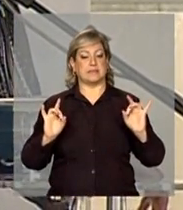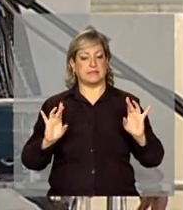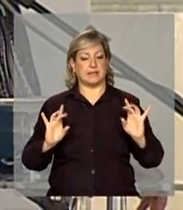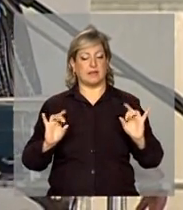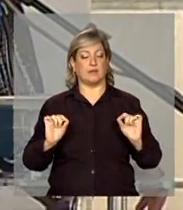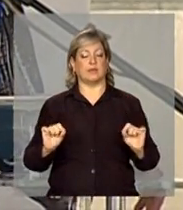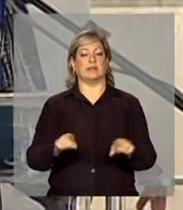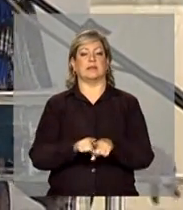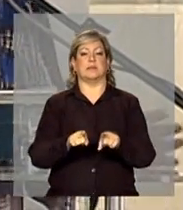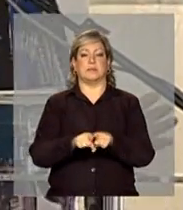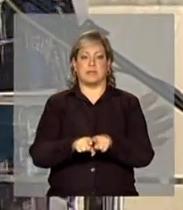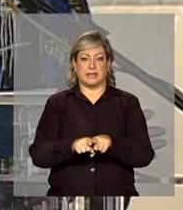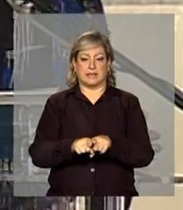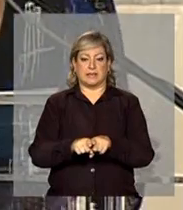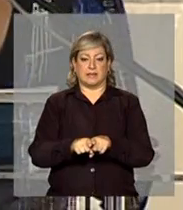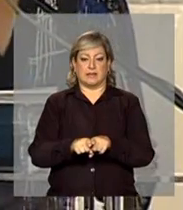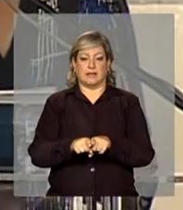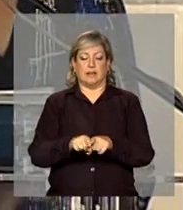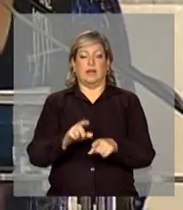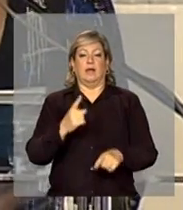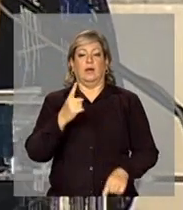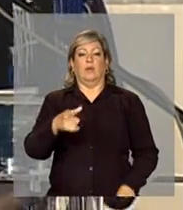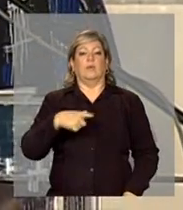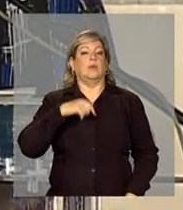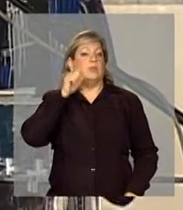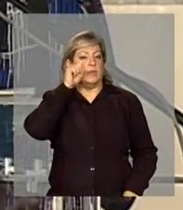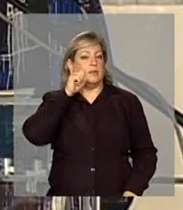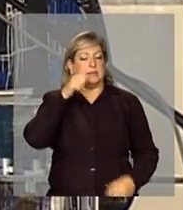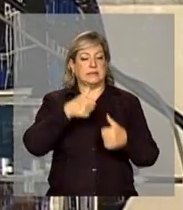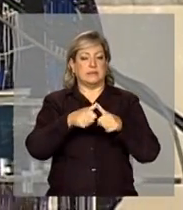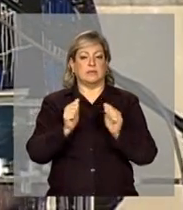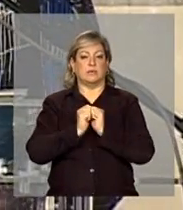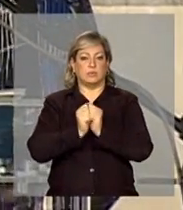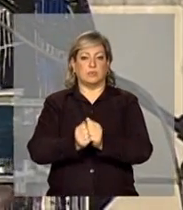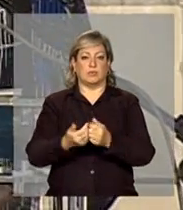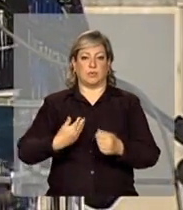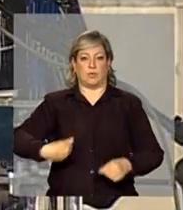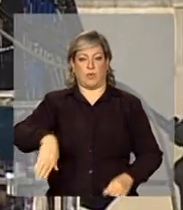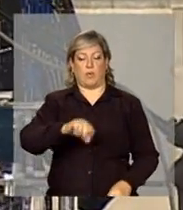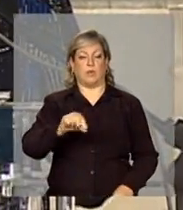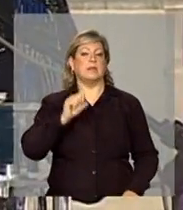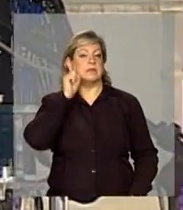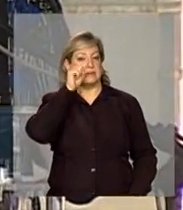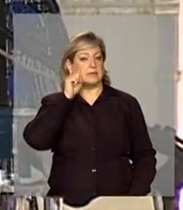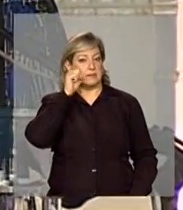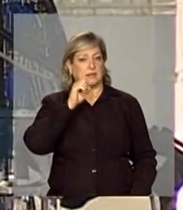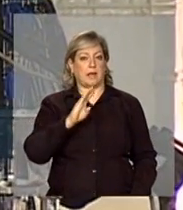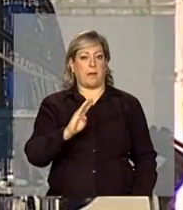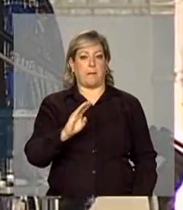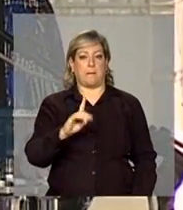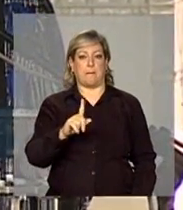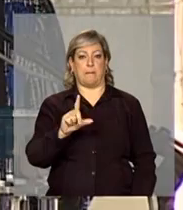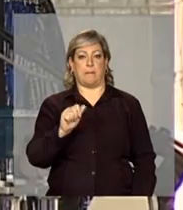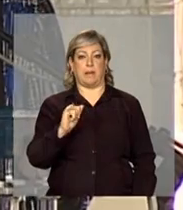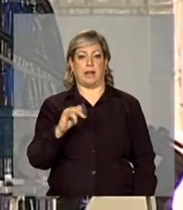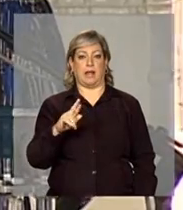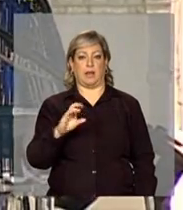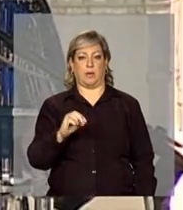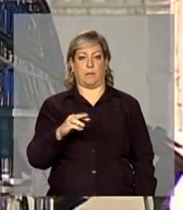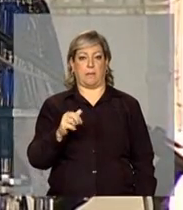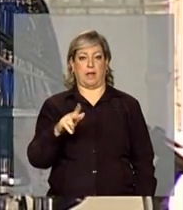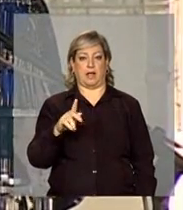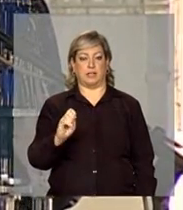especial também a um senador que nos acompanha, que é o senador Blairo Maggi, que